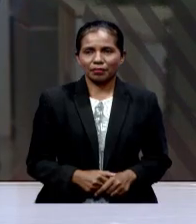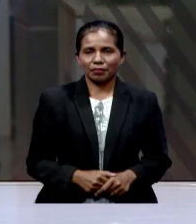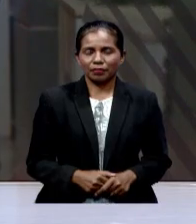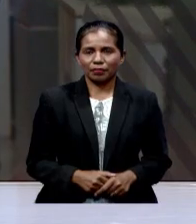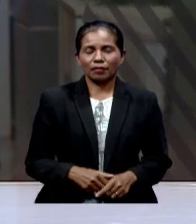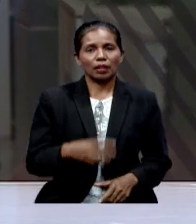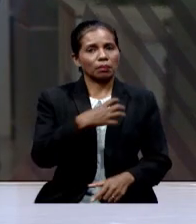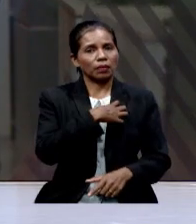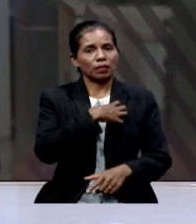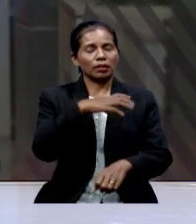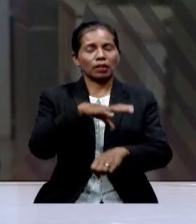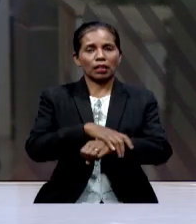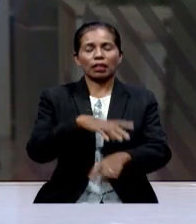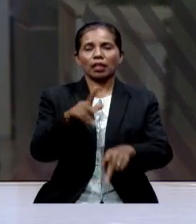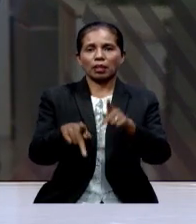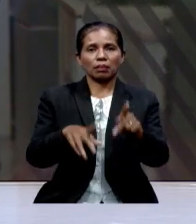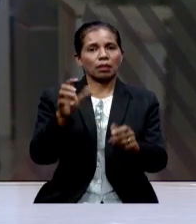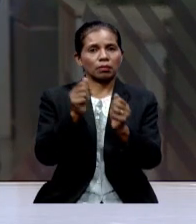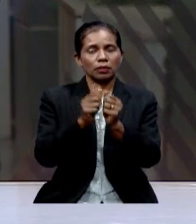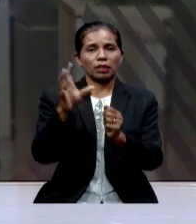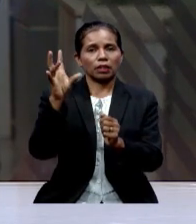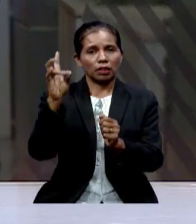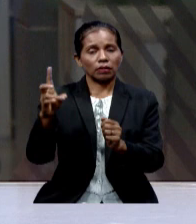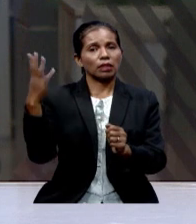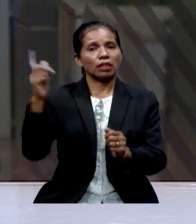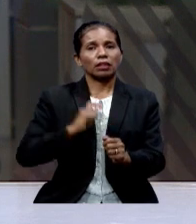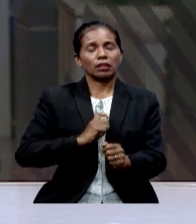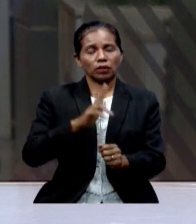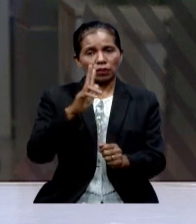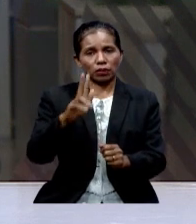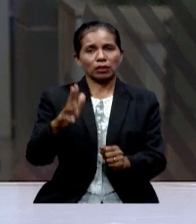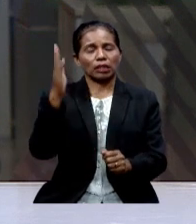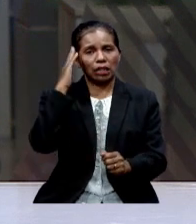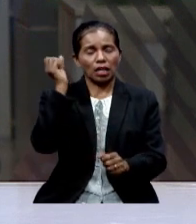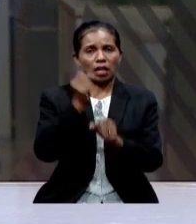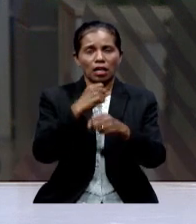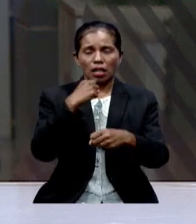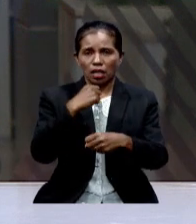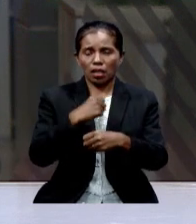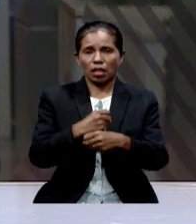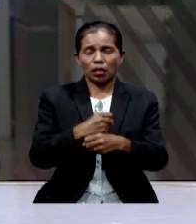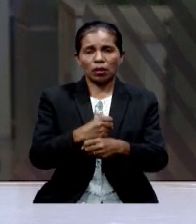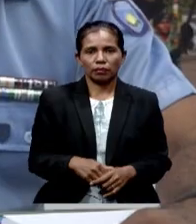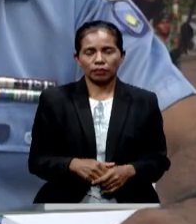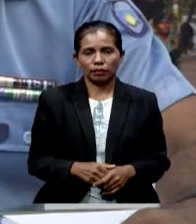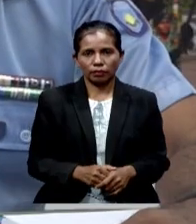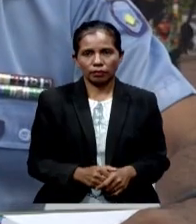Penitelli captura suspeito na Hito e a Tasitolu, tamba desconfia produz bomba marrotok.